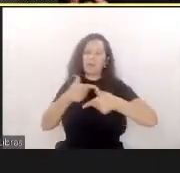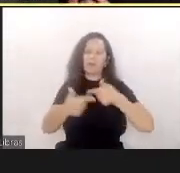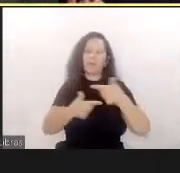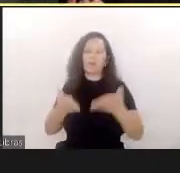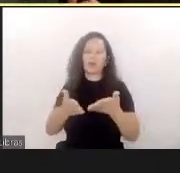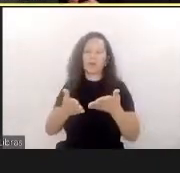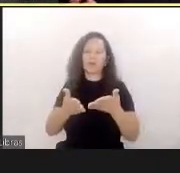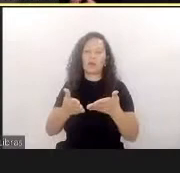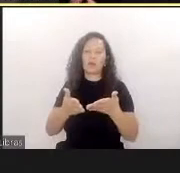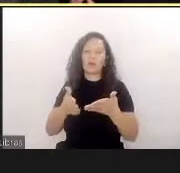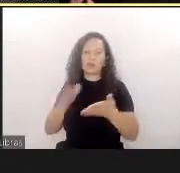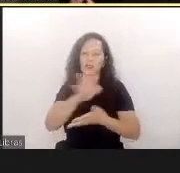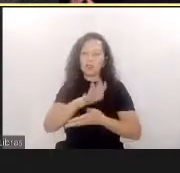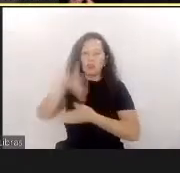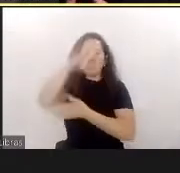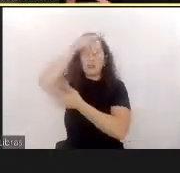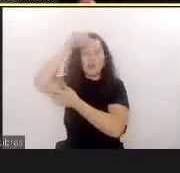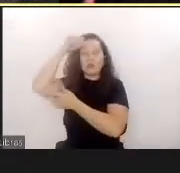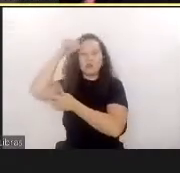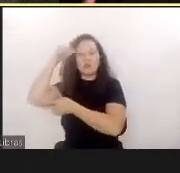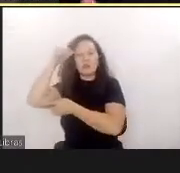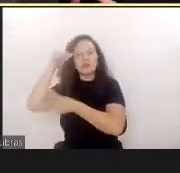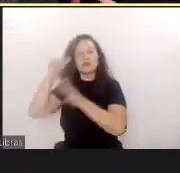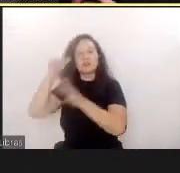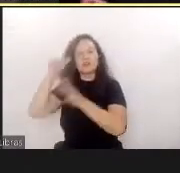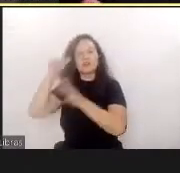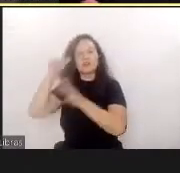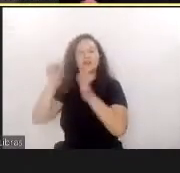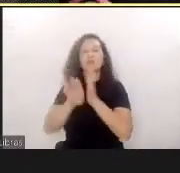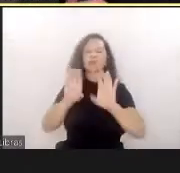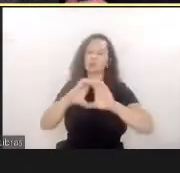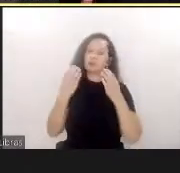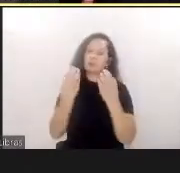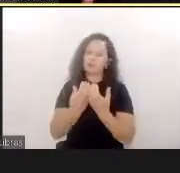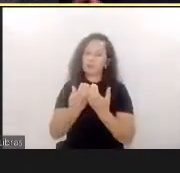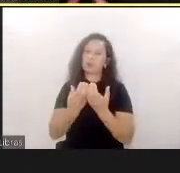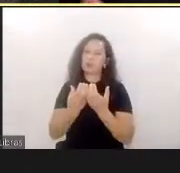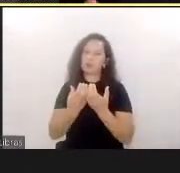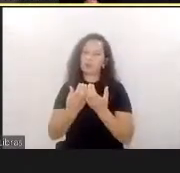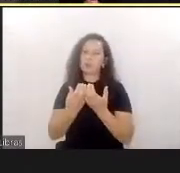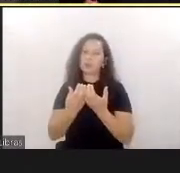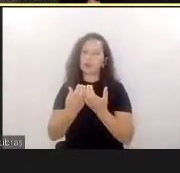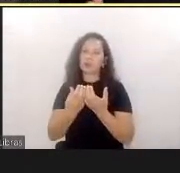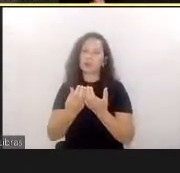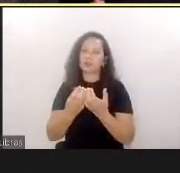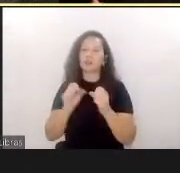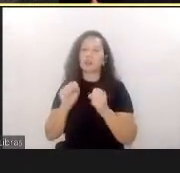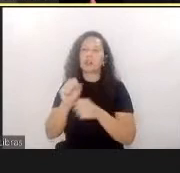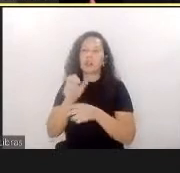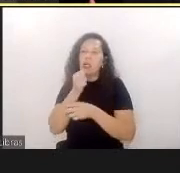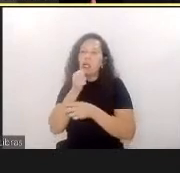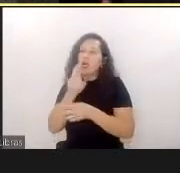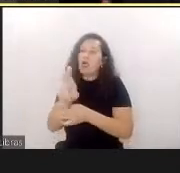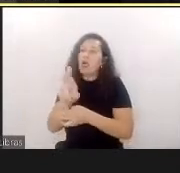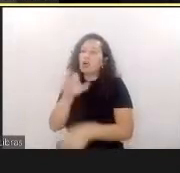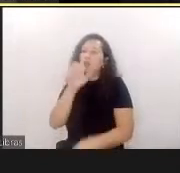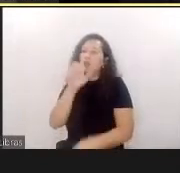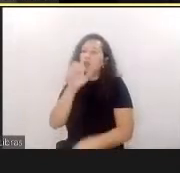em comunidades que são um pouco acessíveis para levar oxigênio e montar